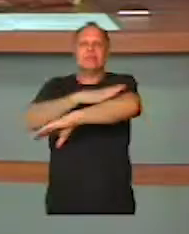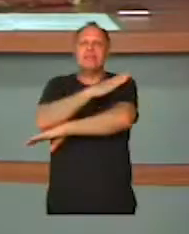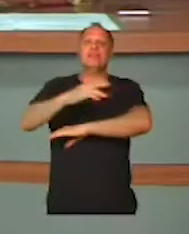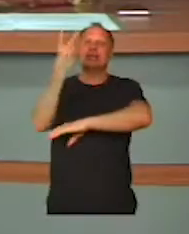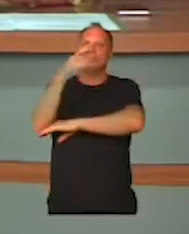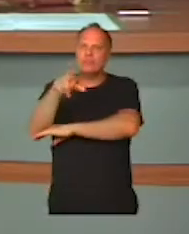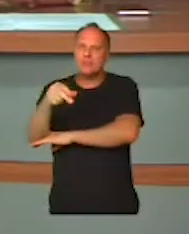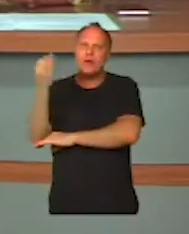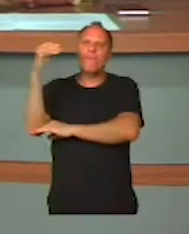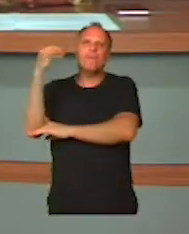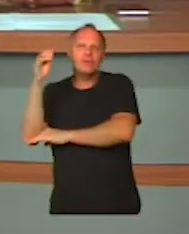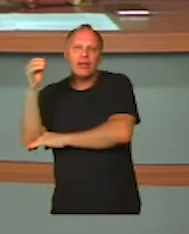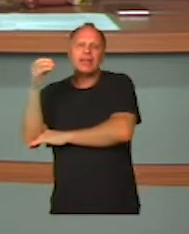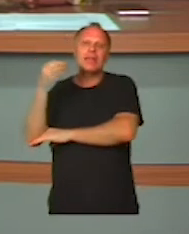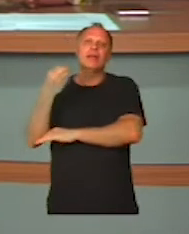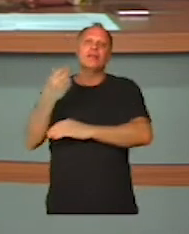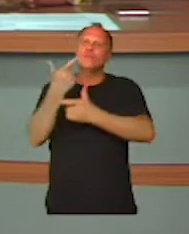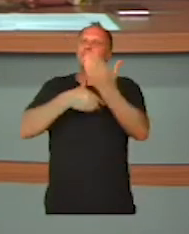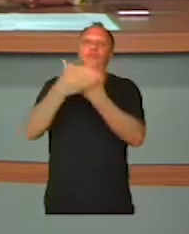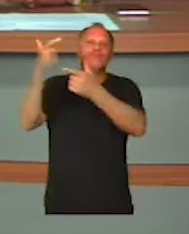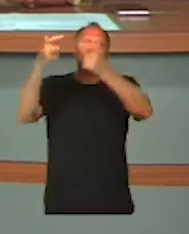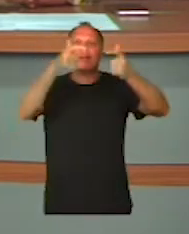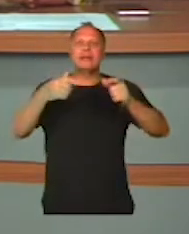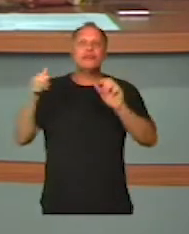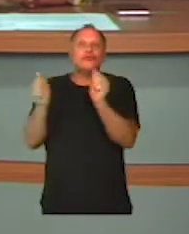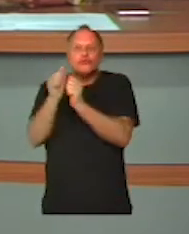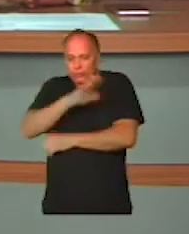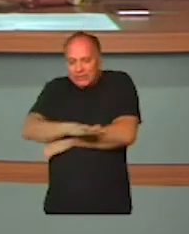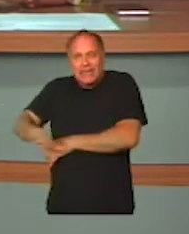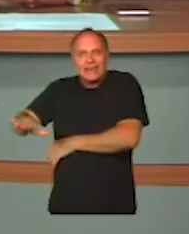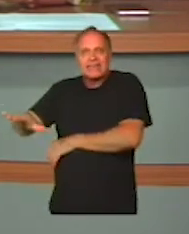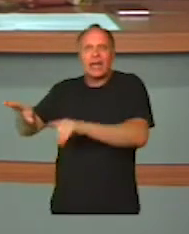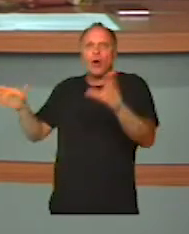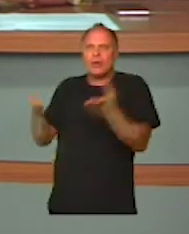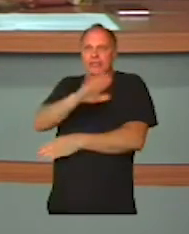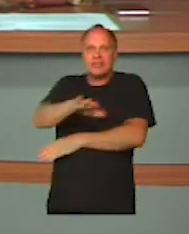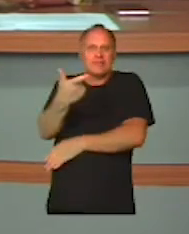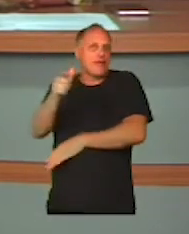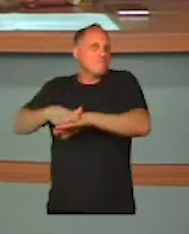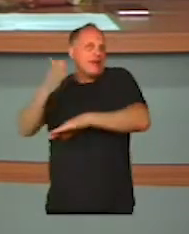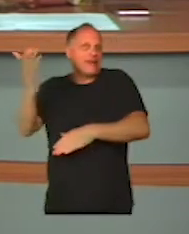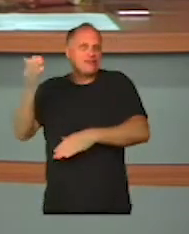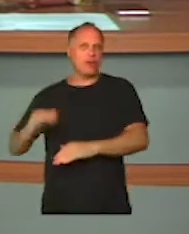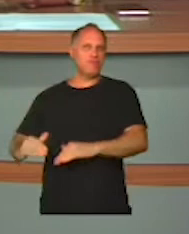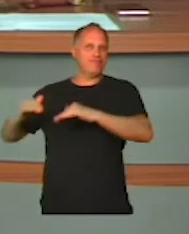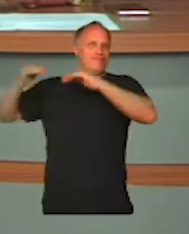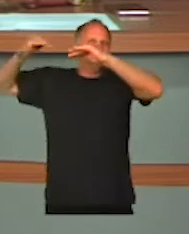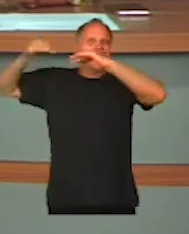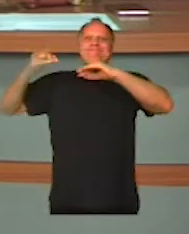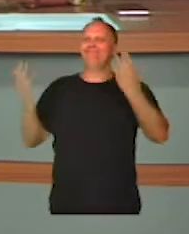Porto Alegre. E é um prazer enorme. Tá as crianças junto com a gente, que hoje não temos mais as crianças. Hoje cresceram, elas